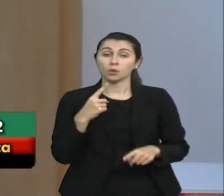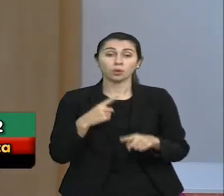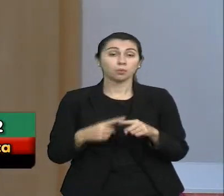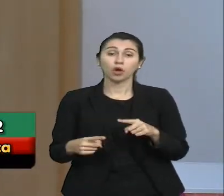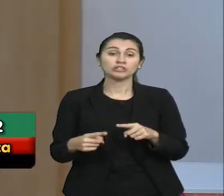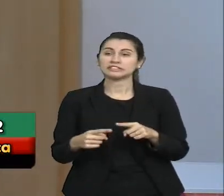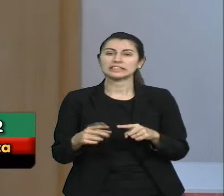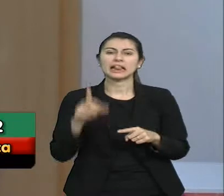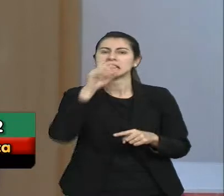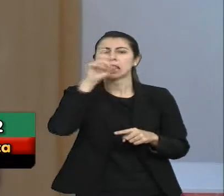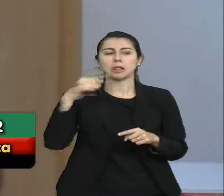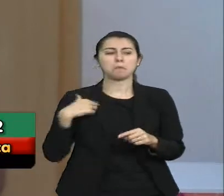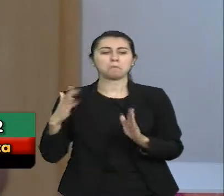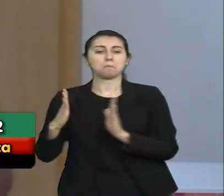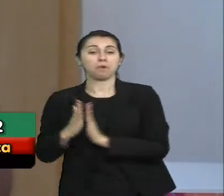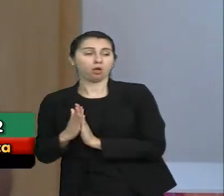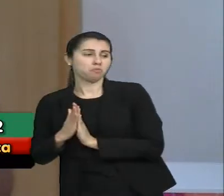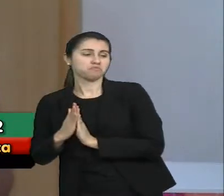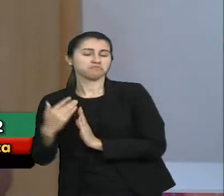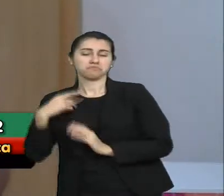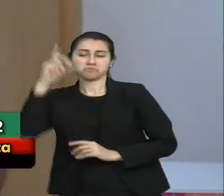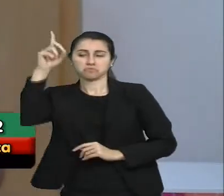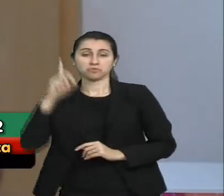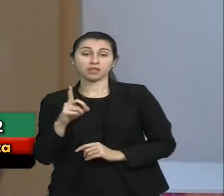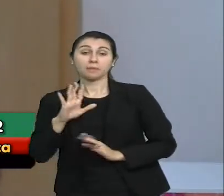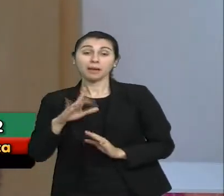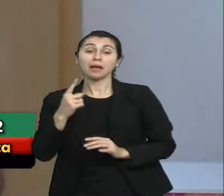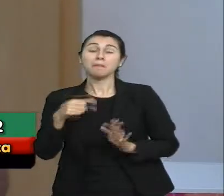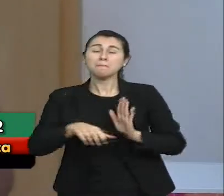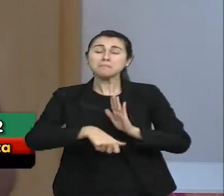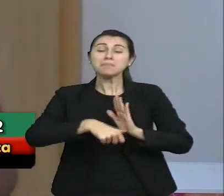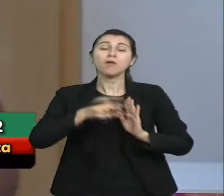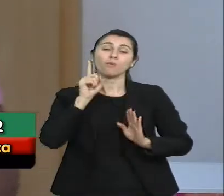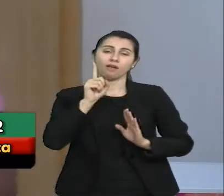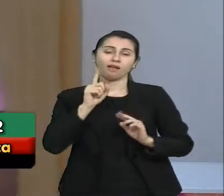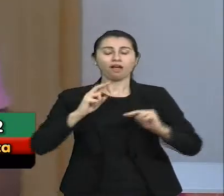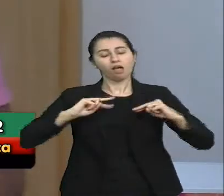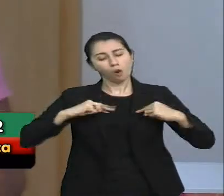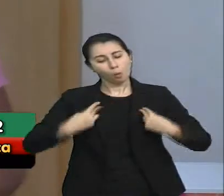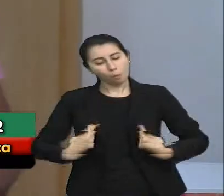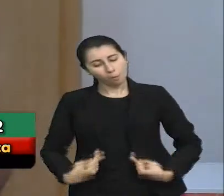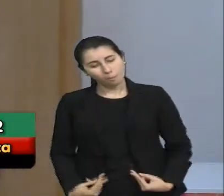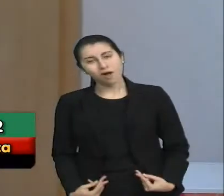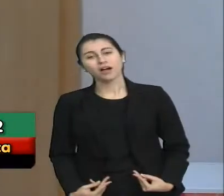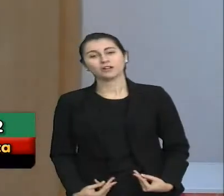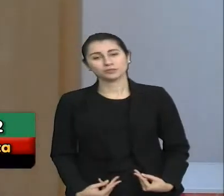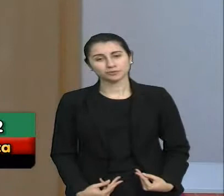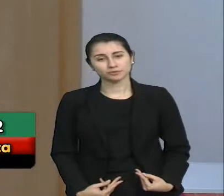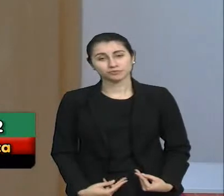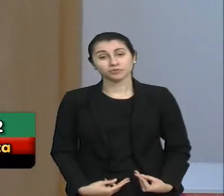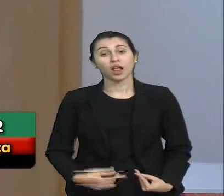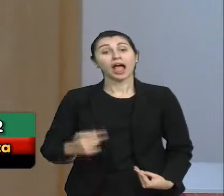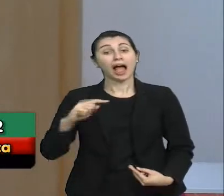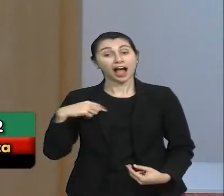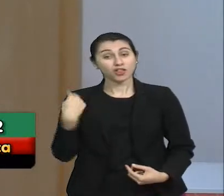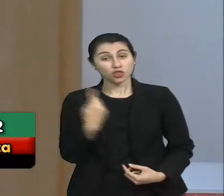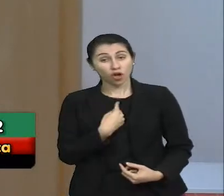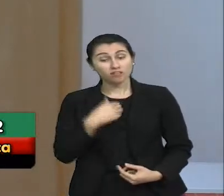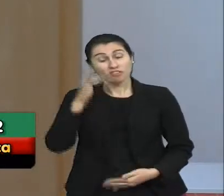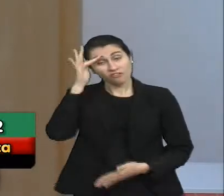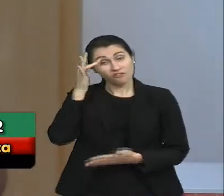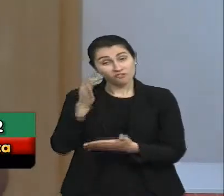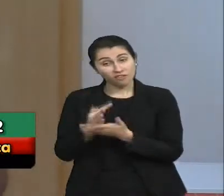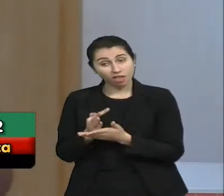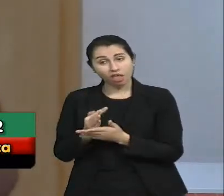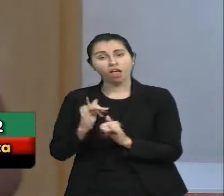ter Deus. Ele tem que ter a humanidade em primeiro lugar. Porque a nossa fé, a gente professa para os nossos fiéis. Dentro